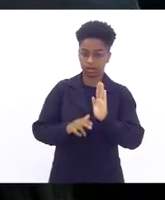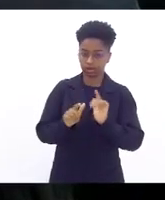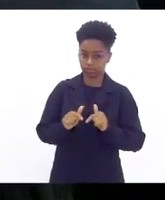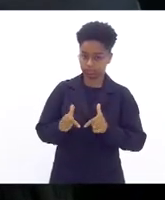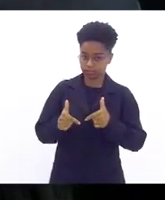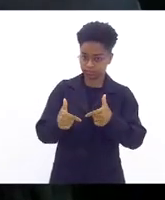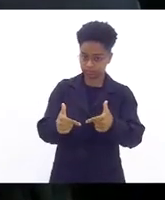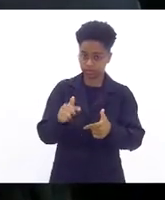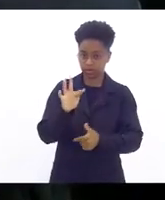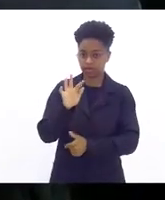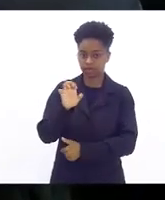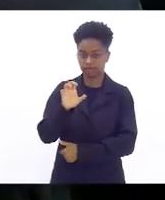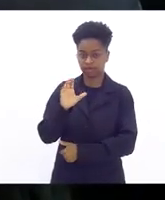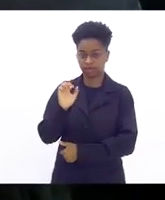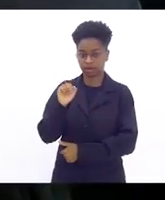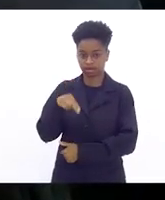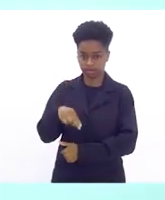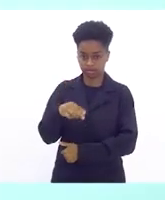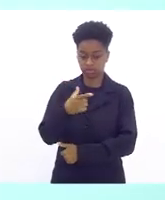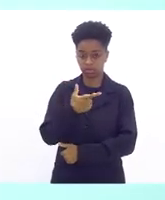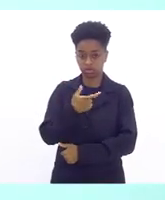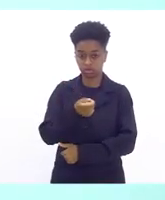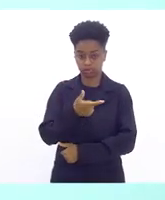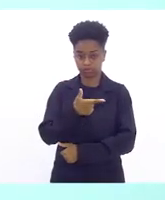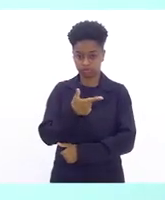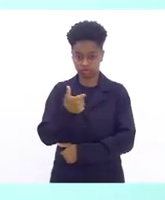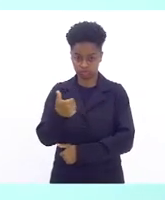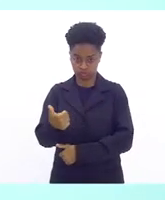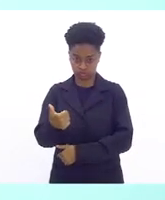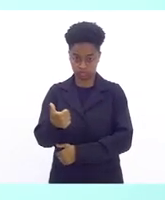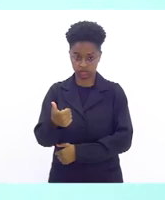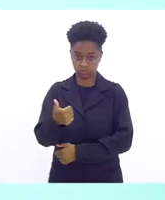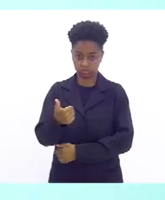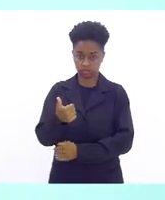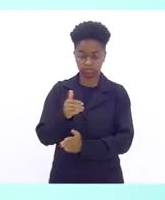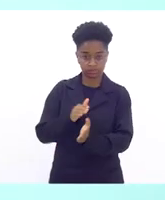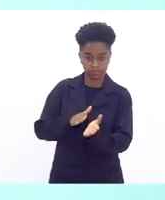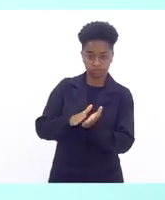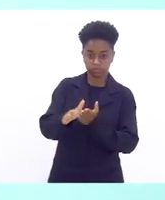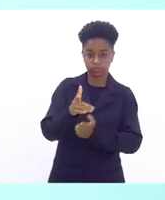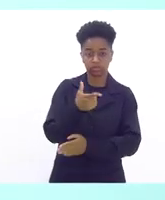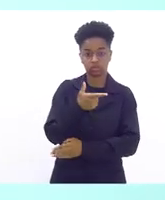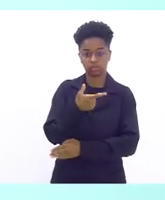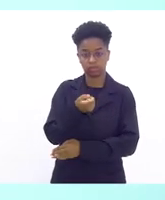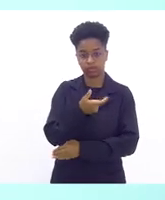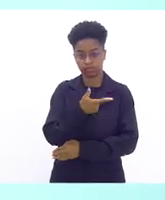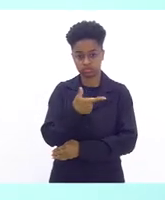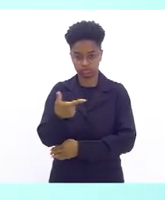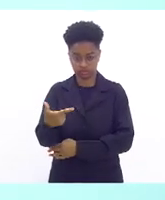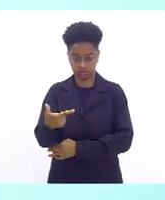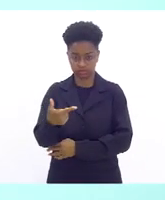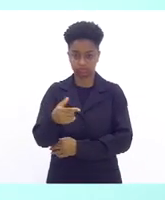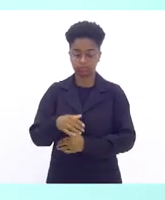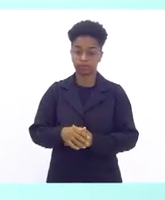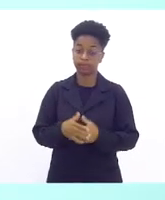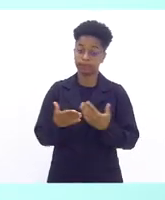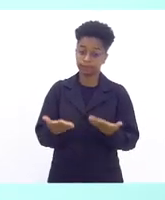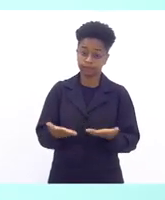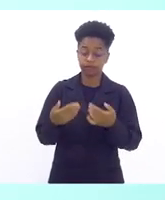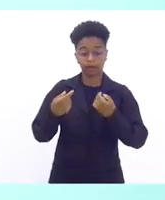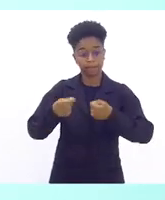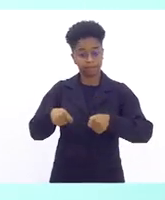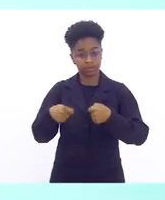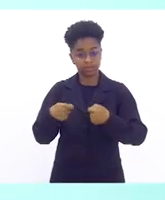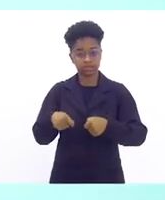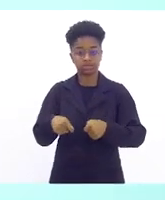do fecan de 2021 que foi emitido em 2022 Então se faz necessário